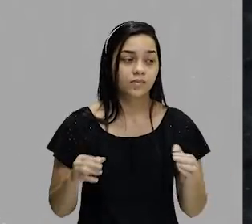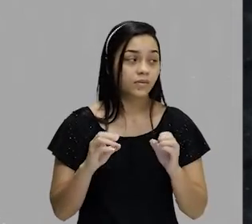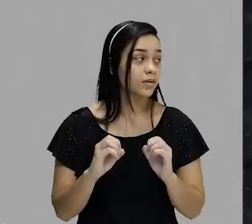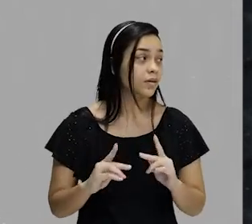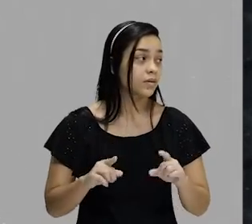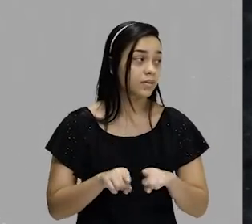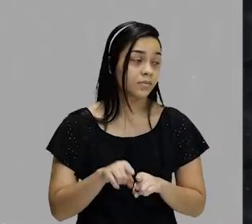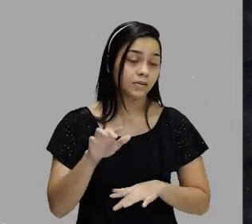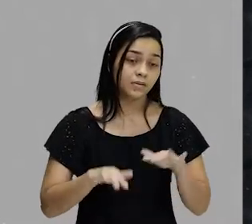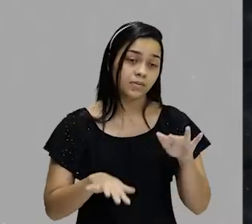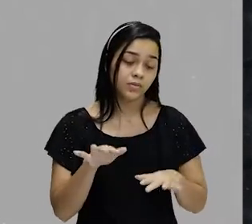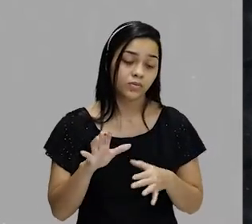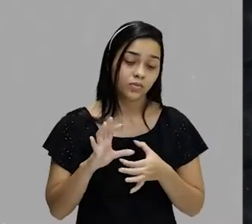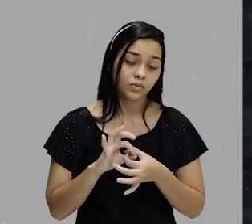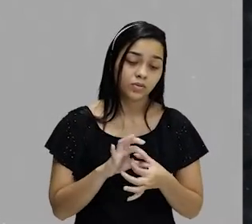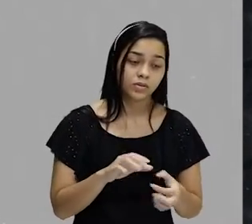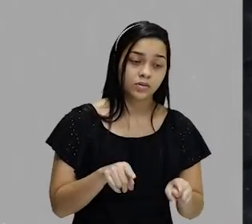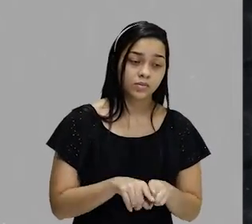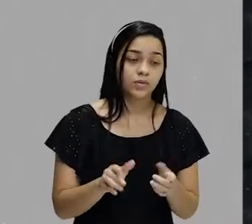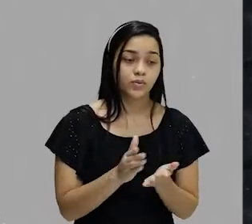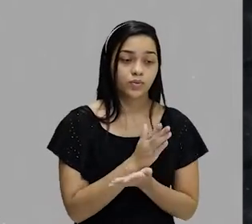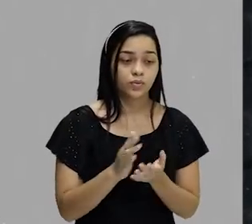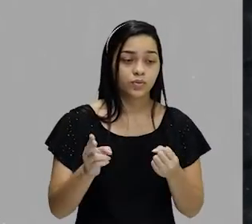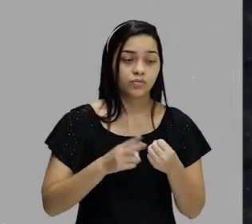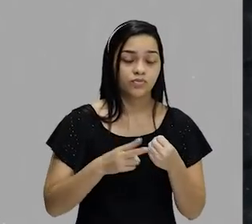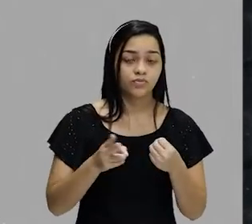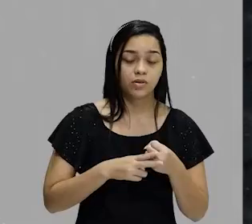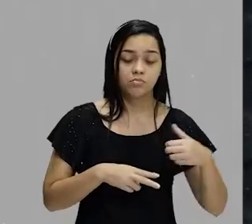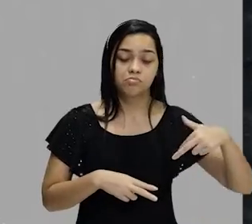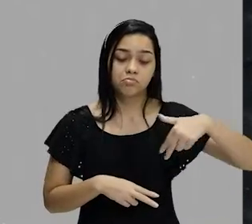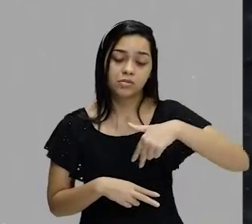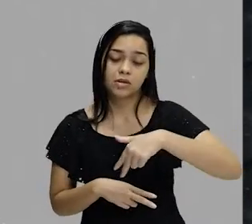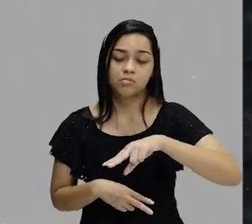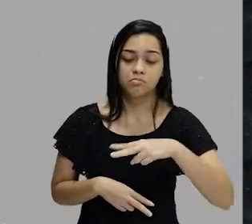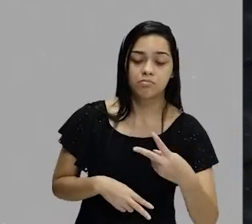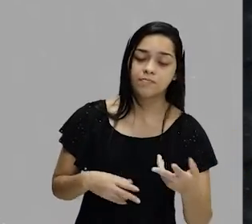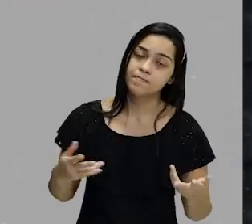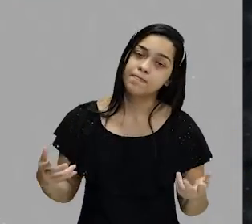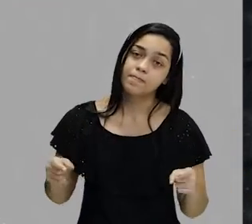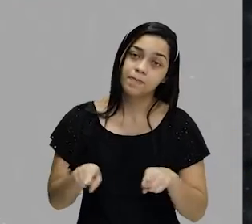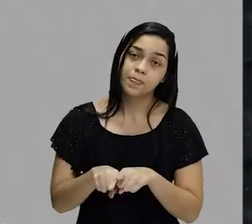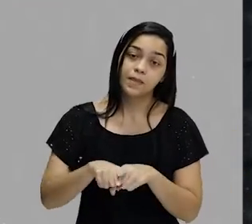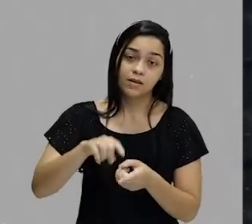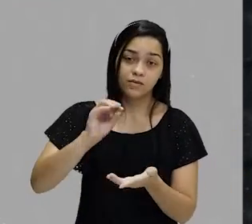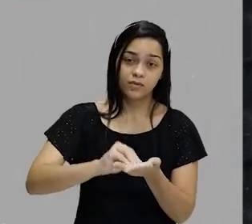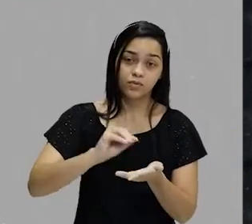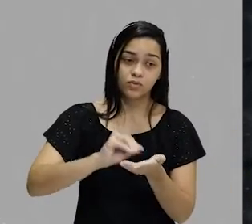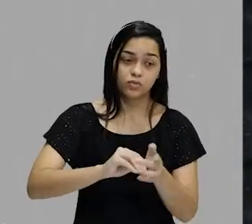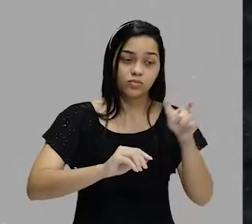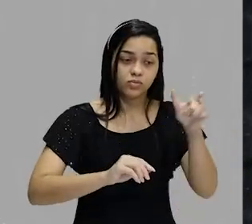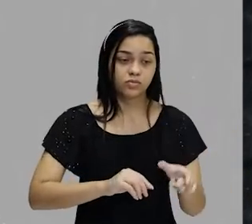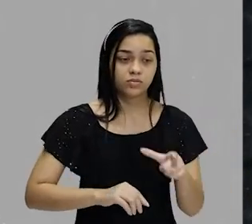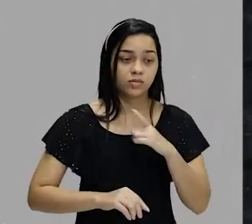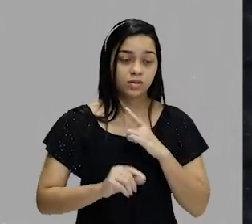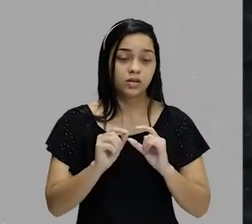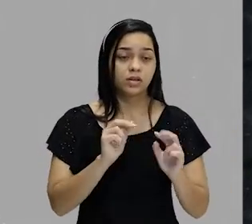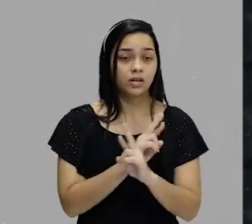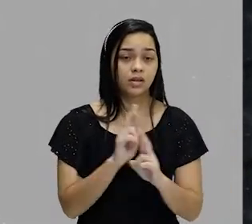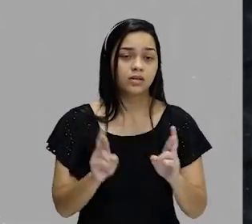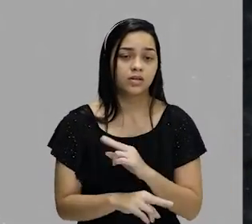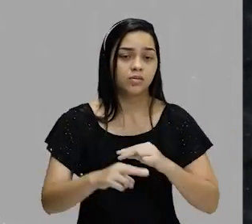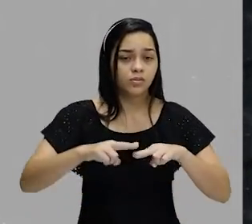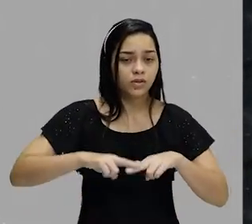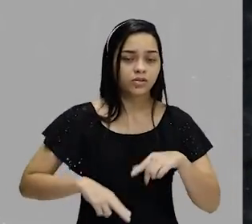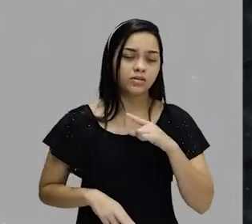E dependendo do contexto, alguns verbos como andar, viver, virar, tá bom? Então, faltou o sujeito, eu tenho uma oração no lugar do sujeito. Por isso que ela